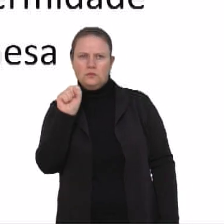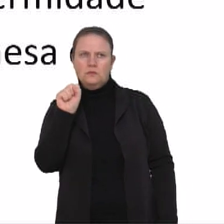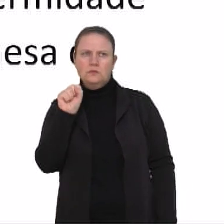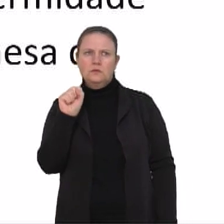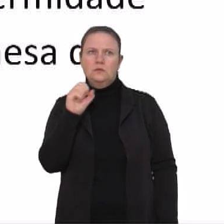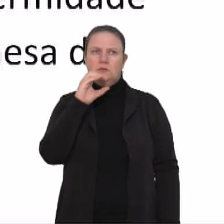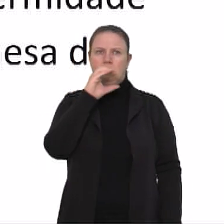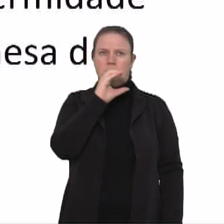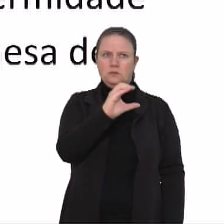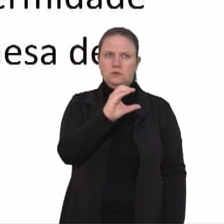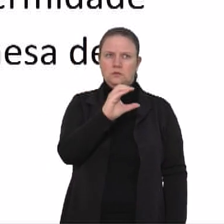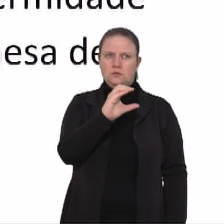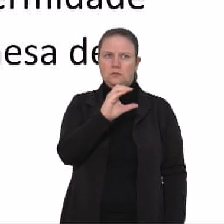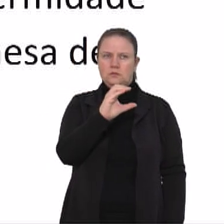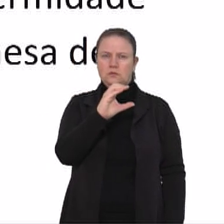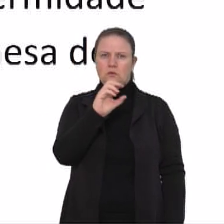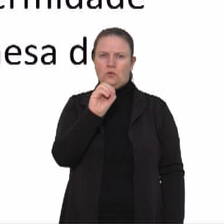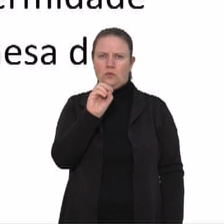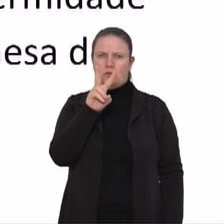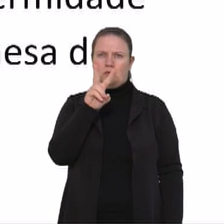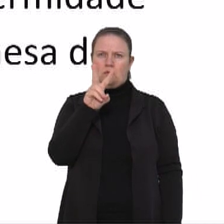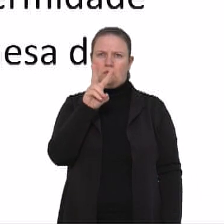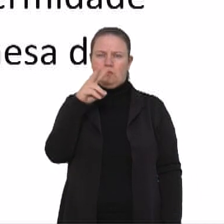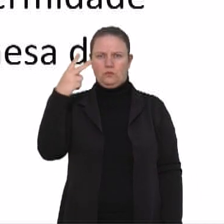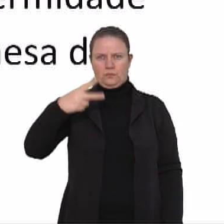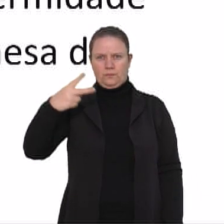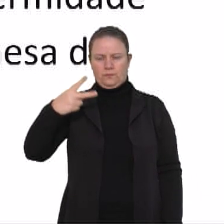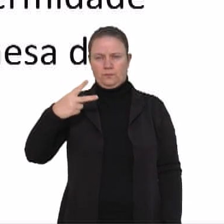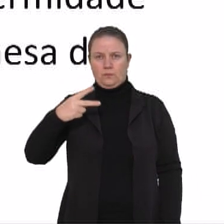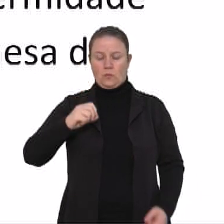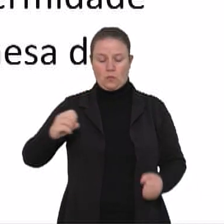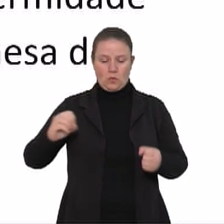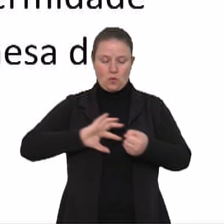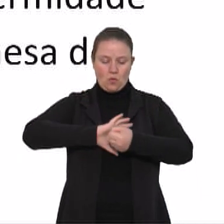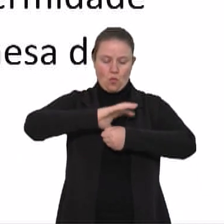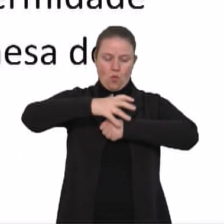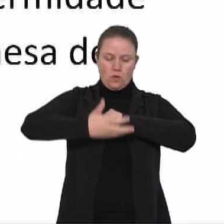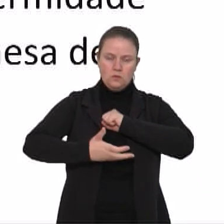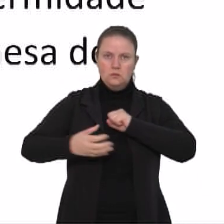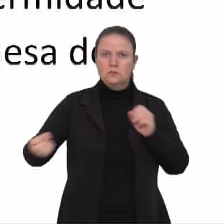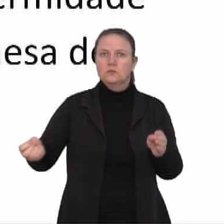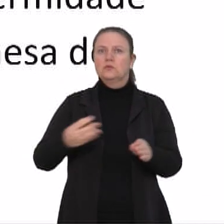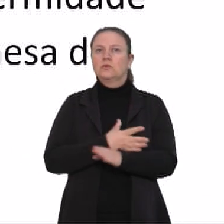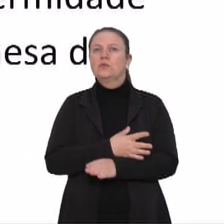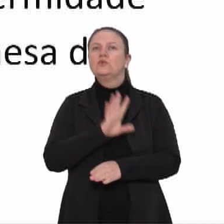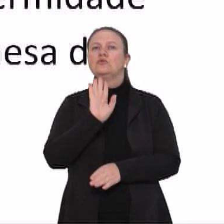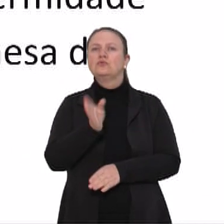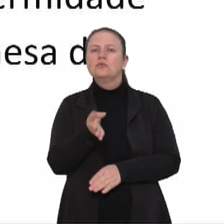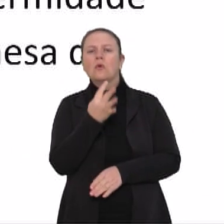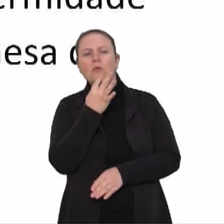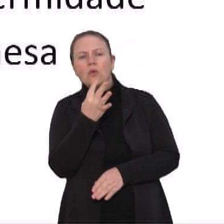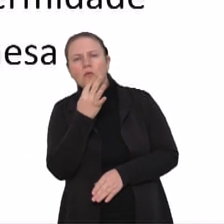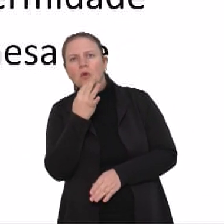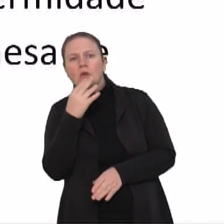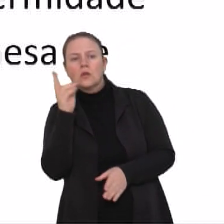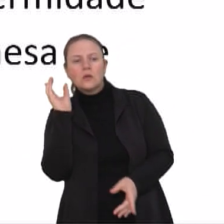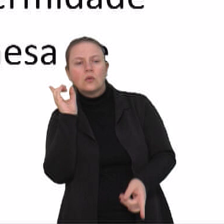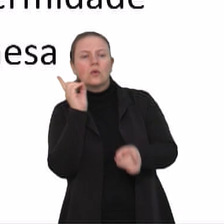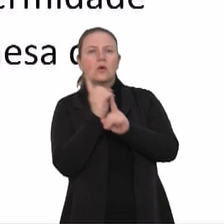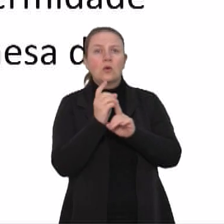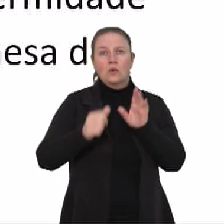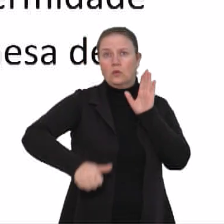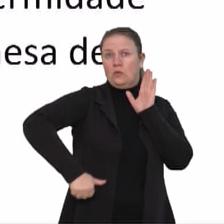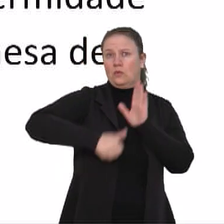SARS-CoV-2. A doença e o novo vírus só se tornaram conhecidos quando foi identificado o primeiro foco